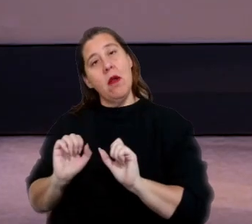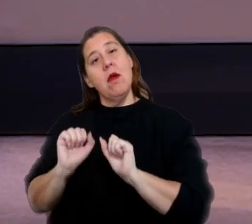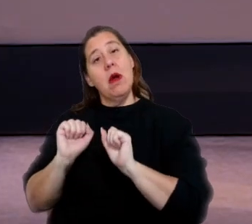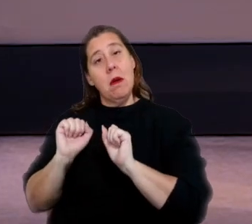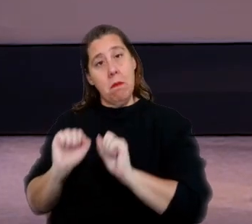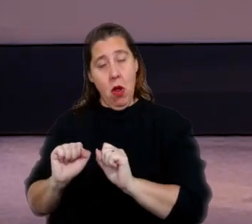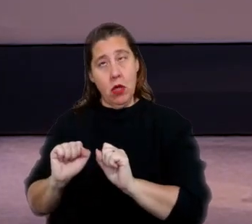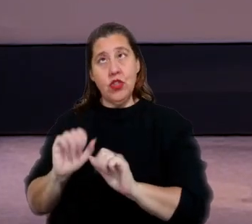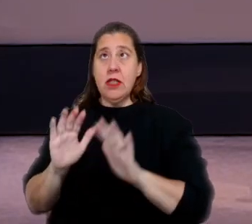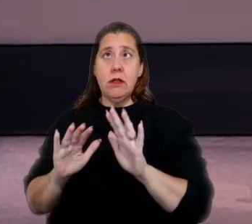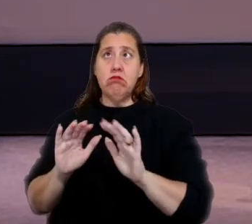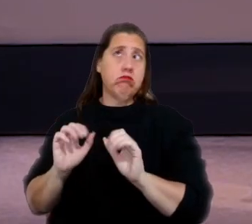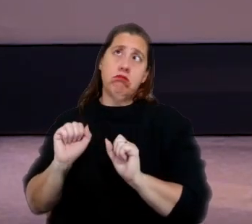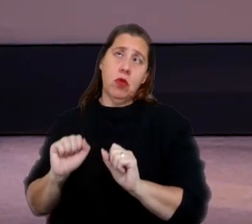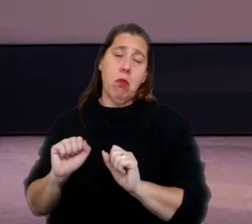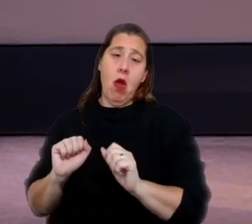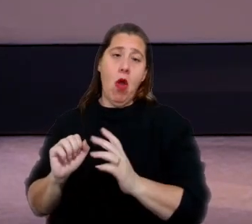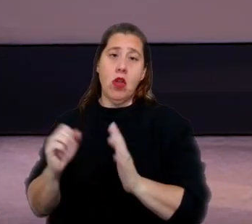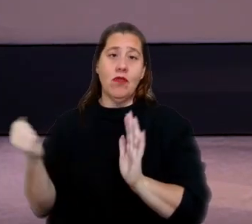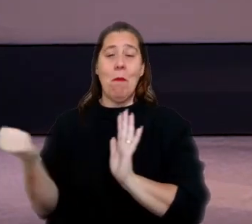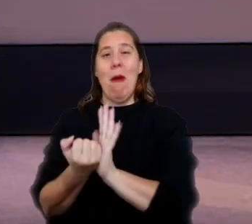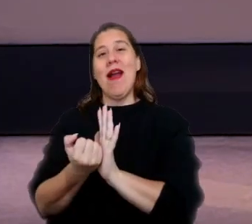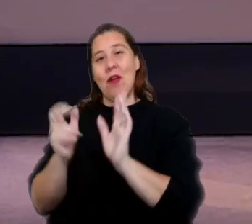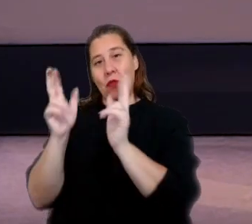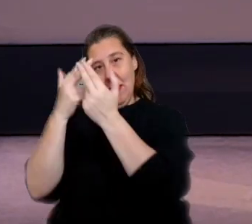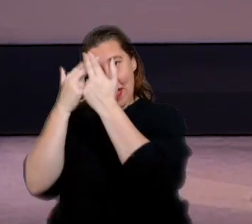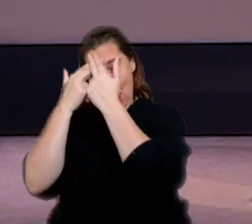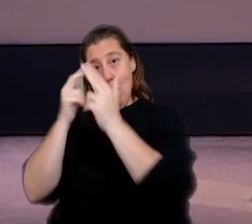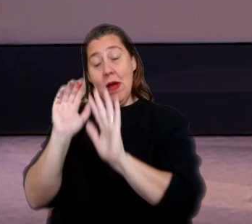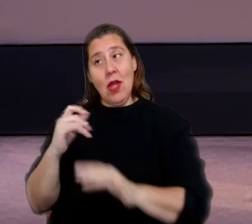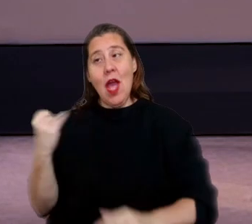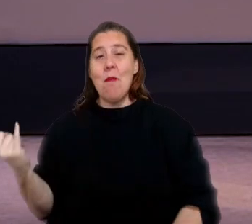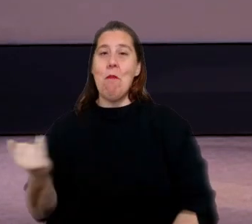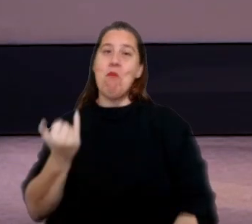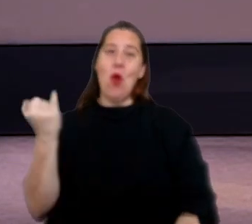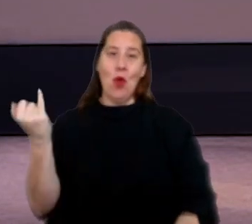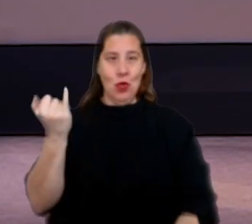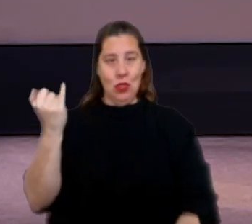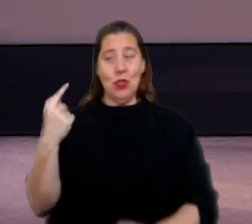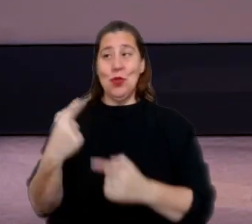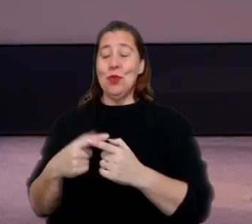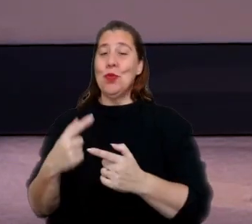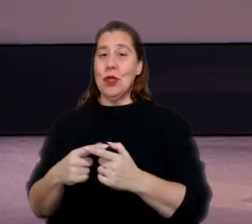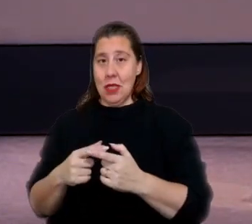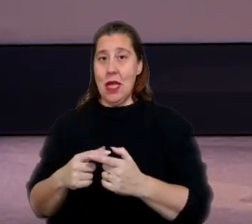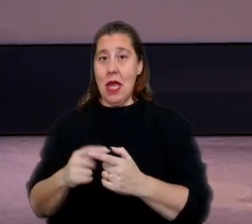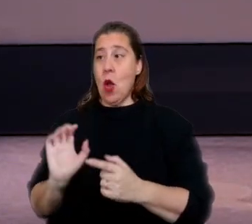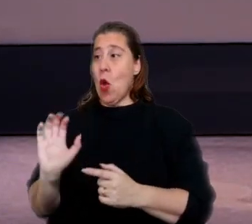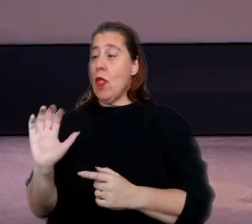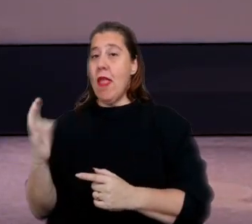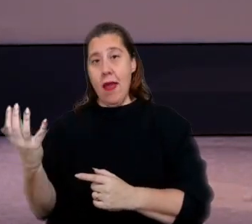pode, e também não pode, deixar marcas traumáticas. Acho que isso é muito importante, porque o